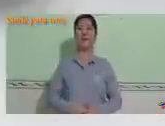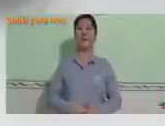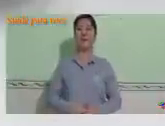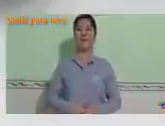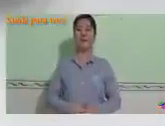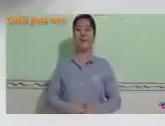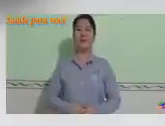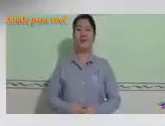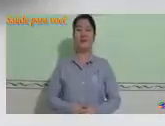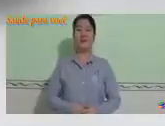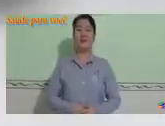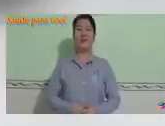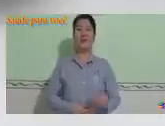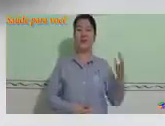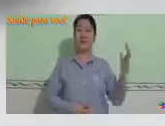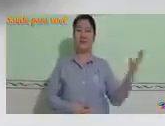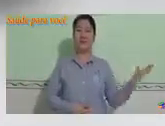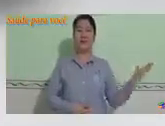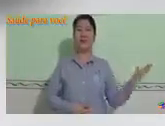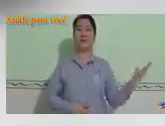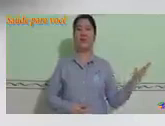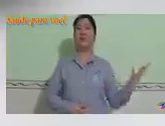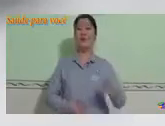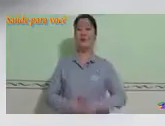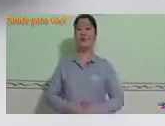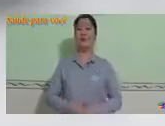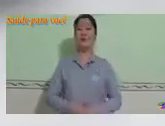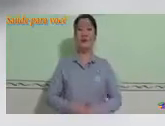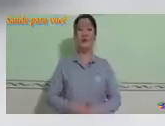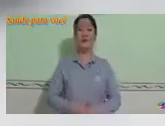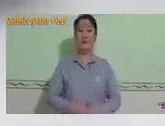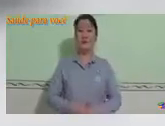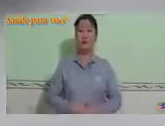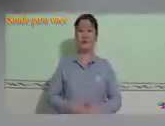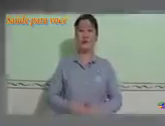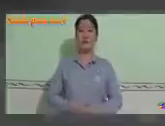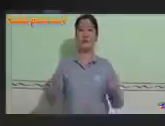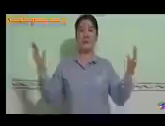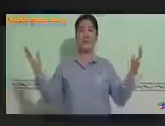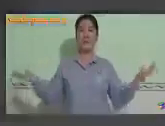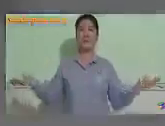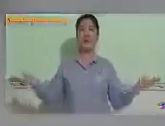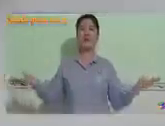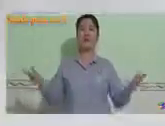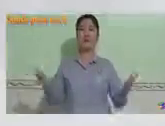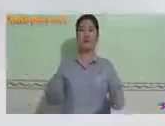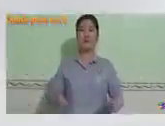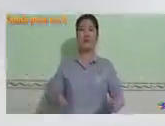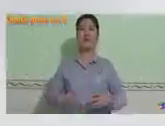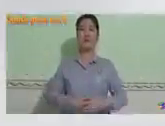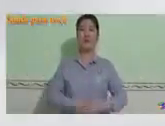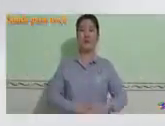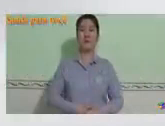É importante que a pessoa saiba que o desenvolvimento da massa muscular demora algum tempo, e não será rápido por